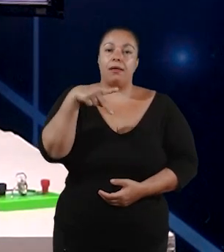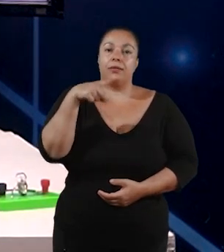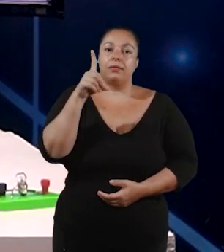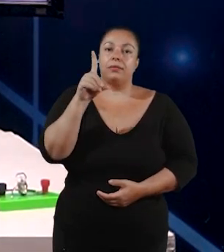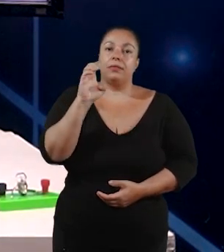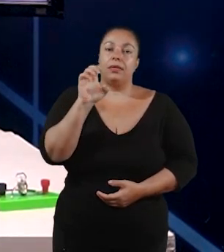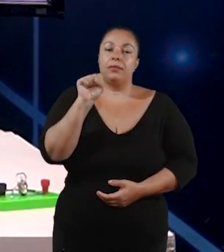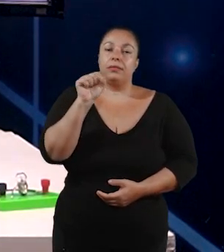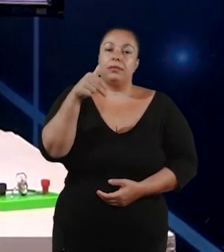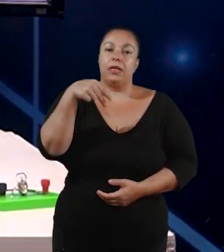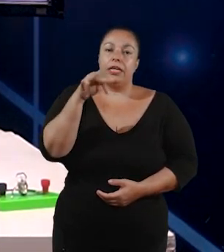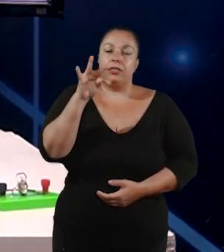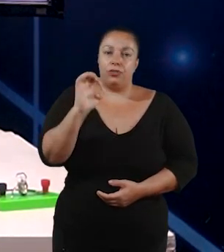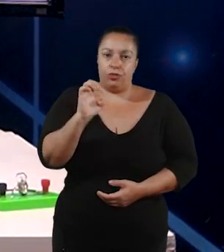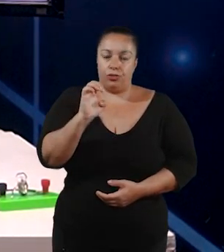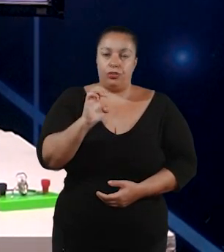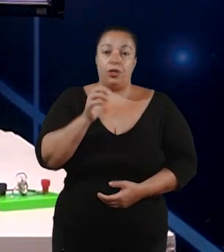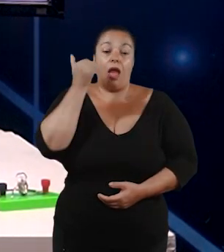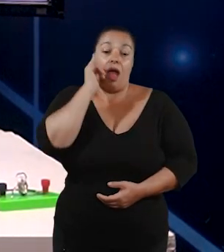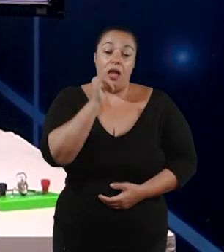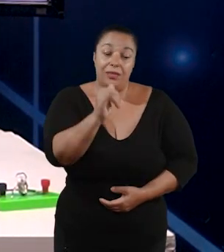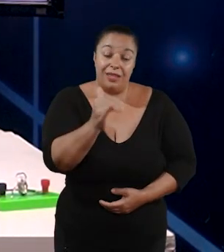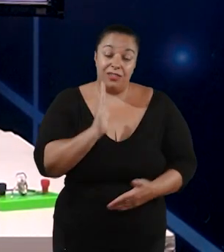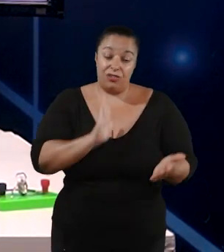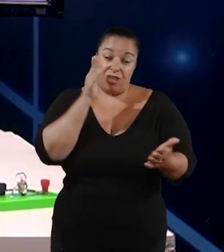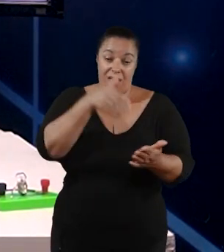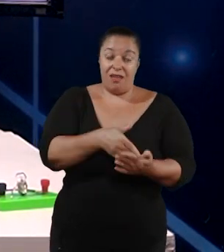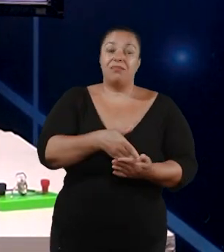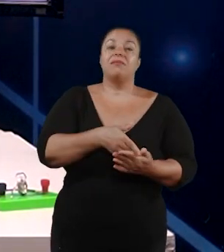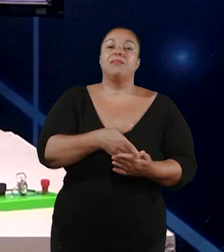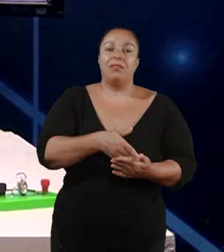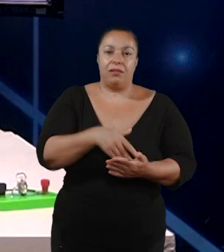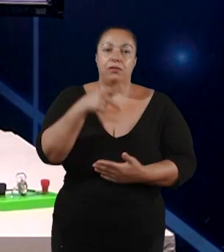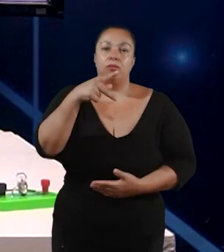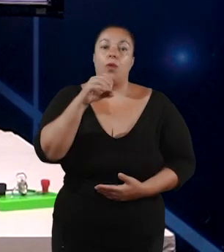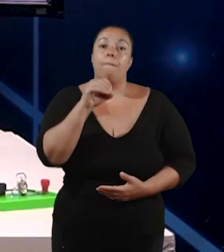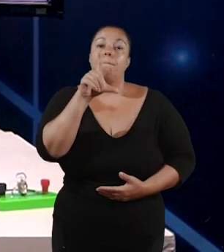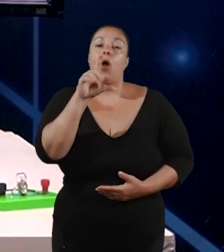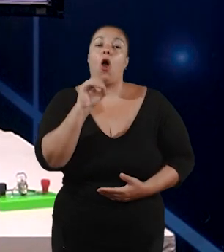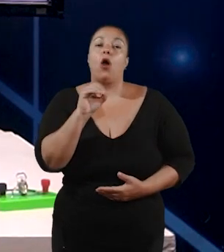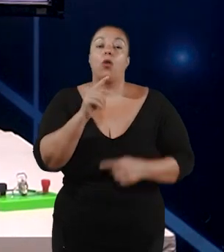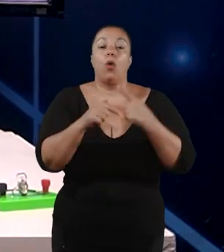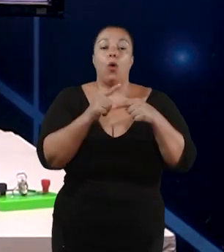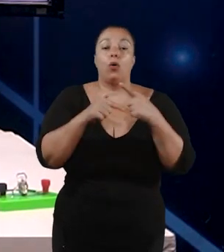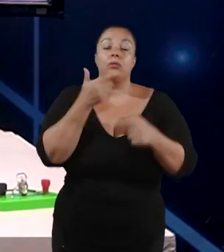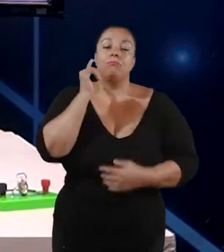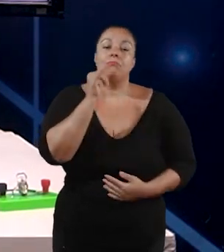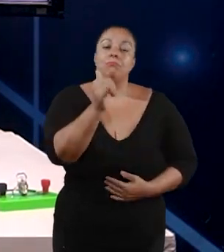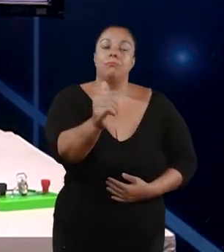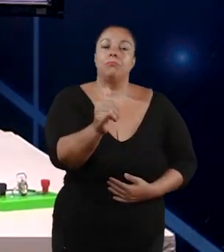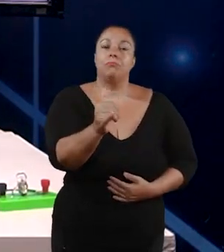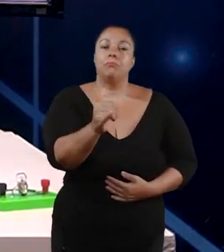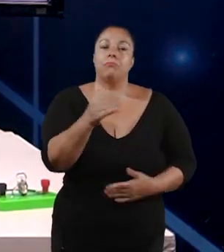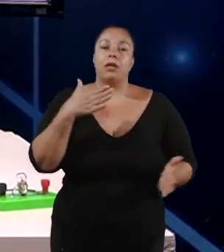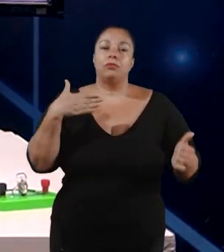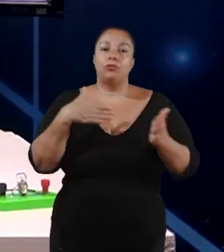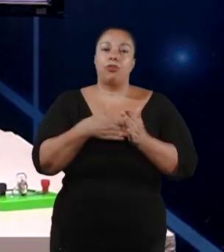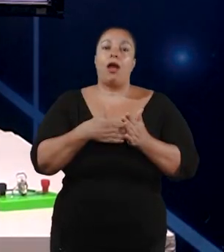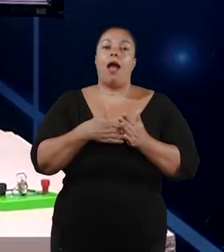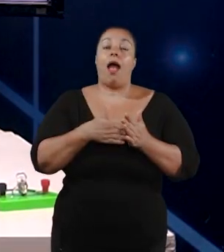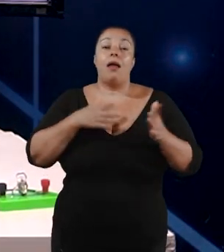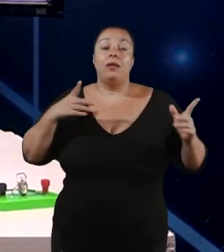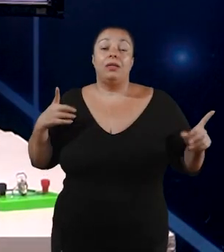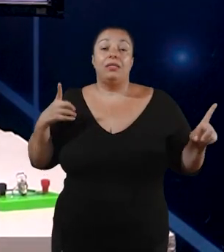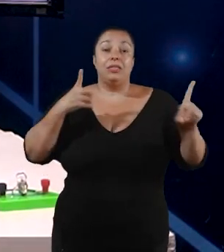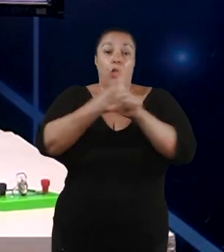Então, a energia entra em um polo, vem aqui. Quando ela chega aqui, né? A outra energia está entrando no outro ponto. Então, elas vão se chocar aqui dentro. Quando